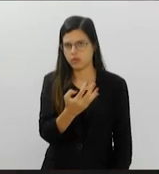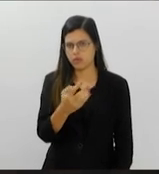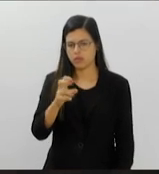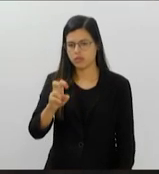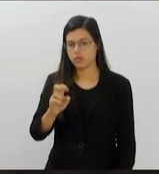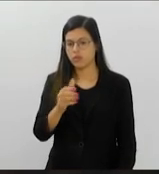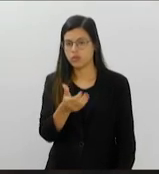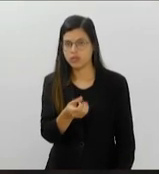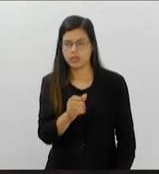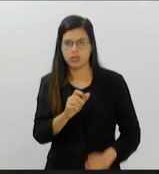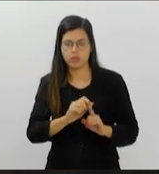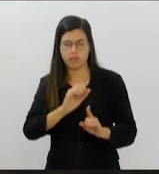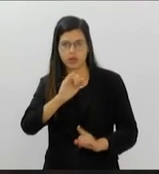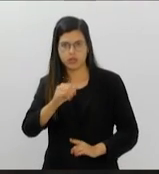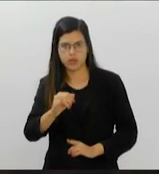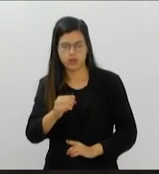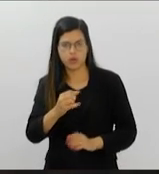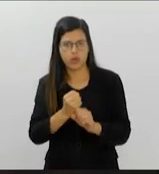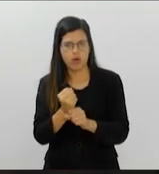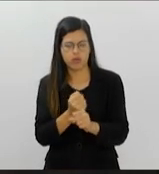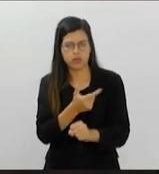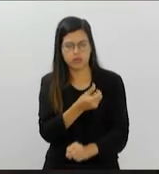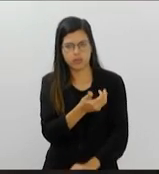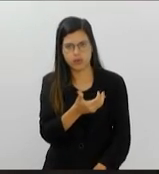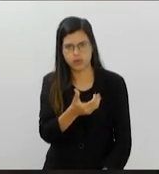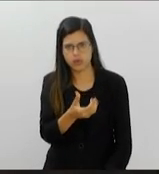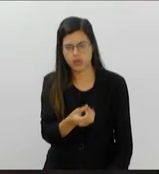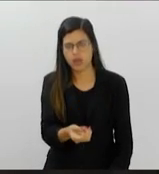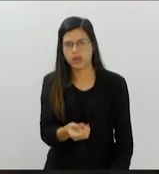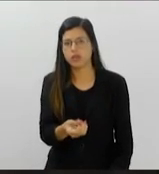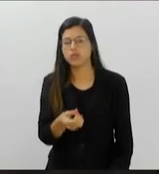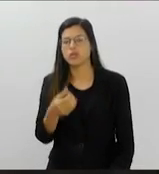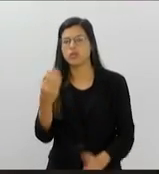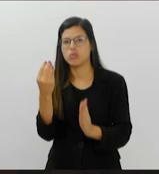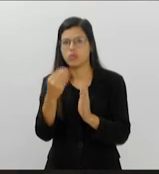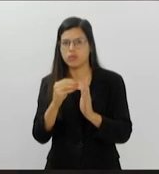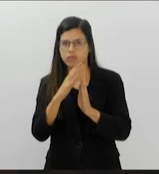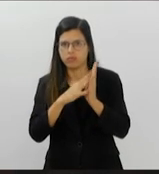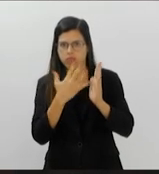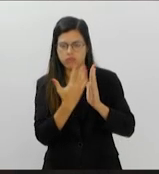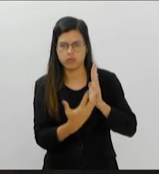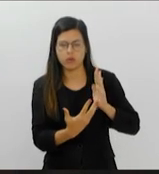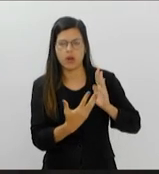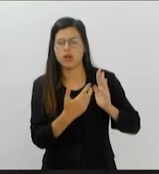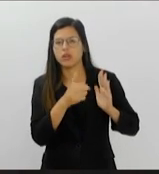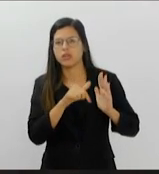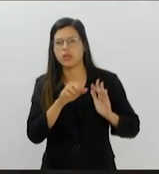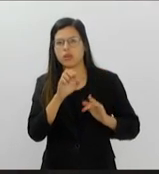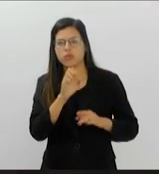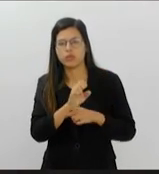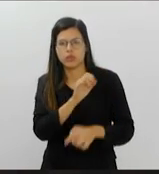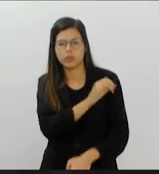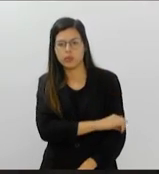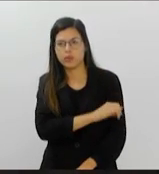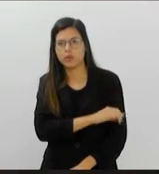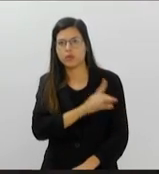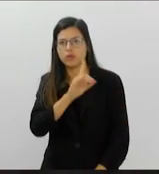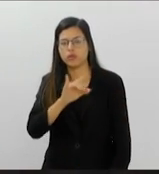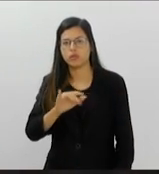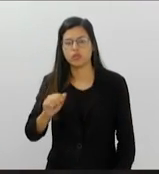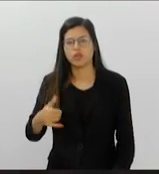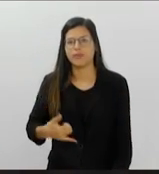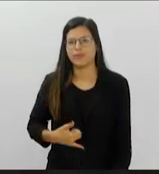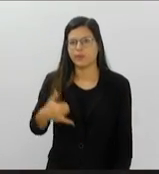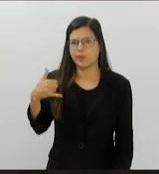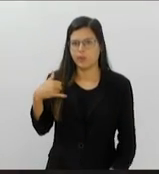5.645, de 6 de janeiro de 2010, incluindo no calendário oficial do Estado do Rio de Janeiro o Dia do Orgulho Autista e